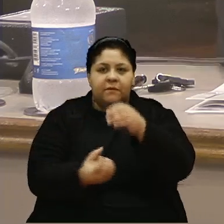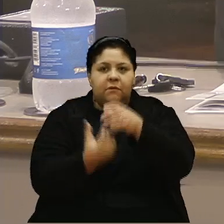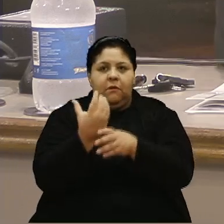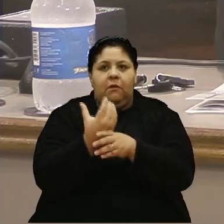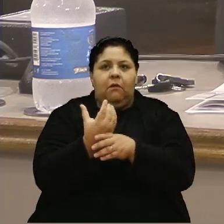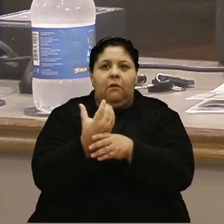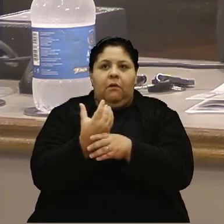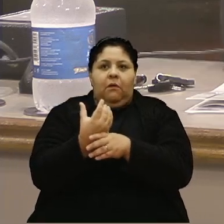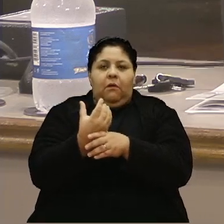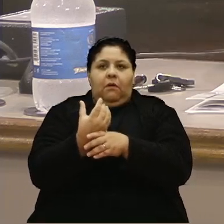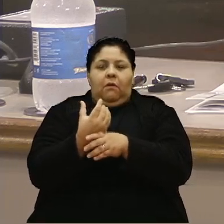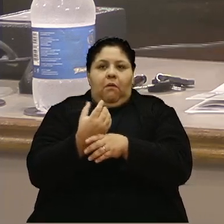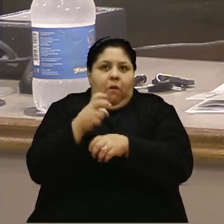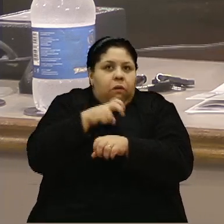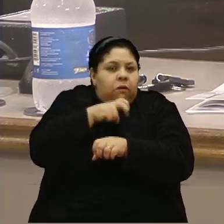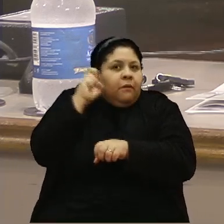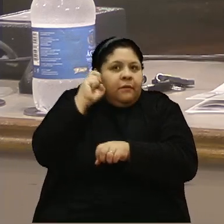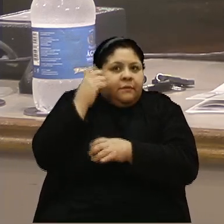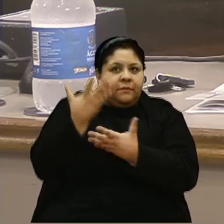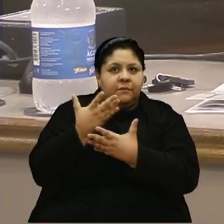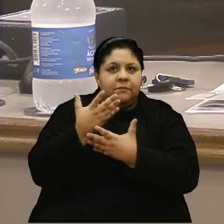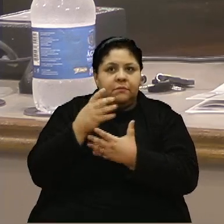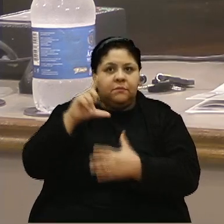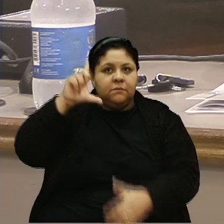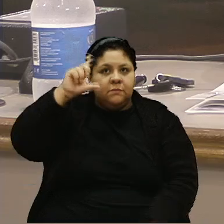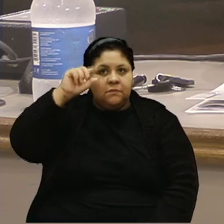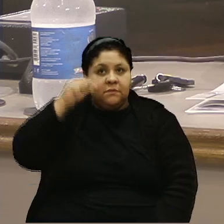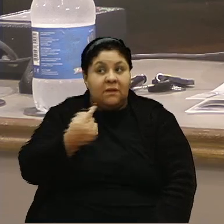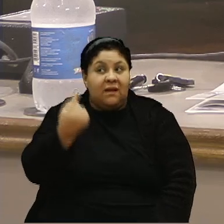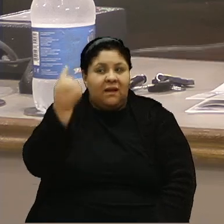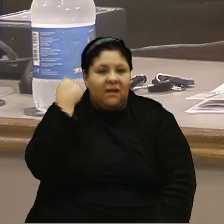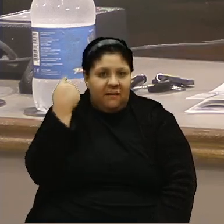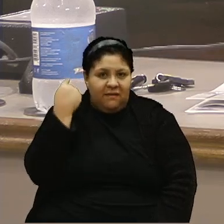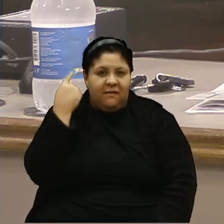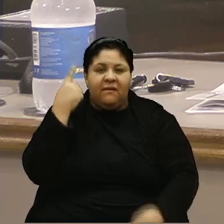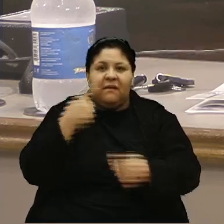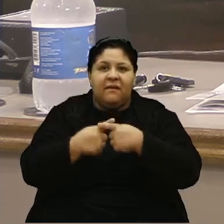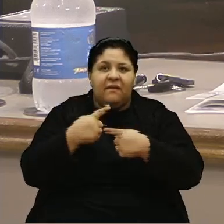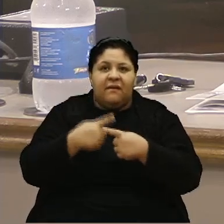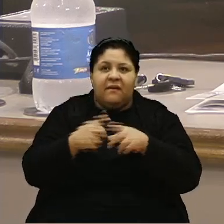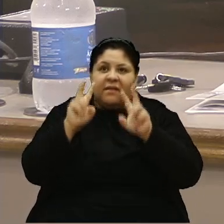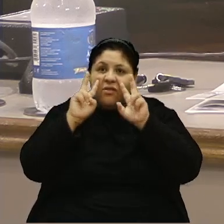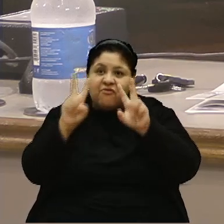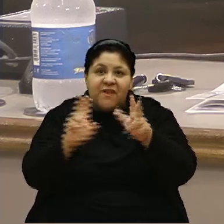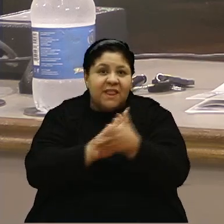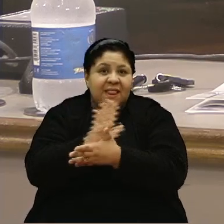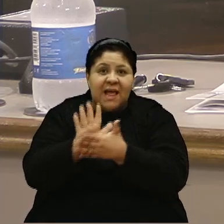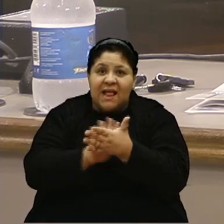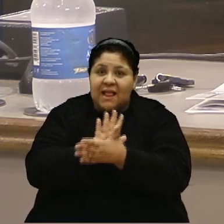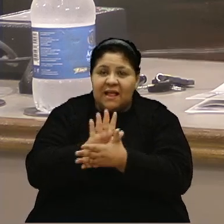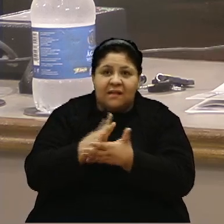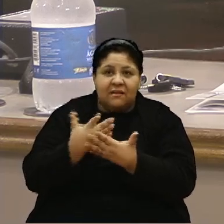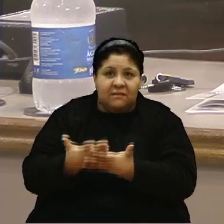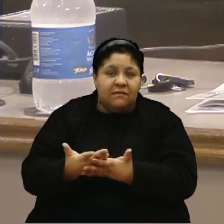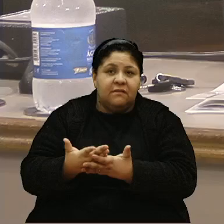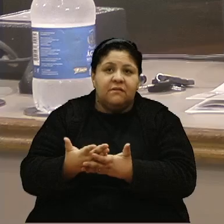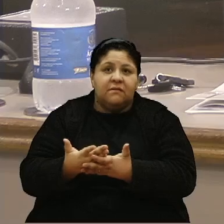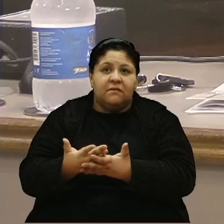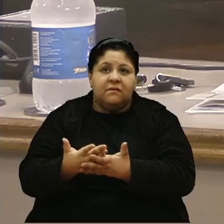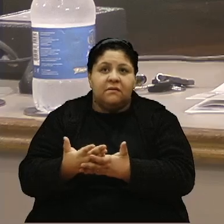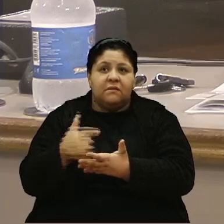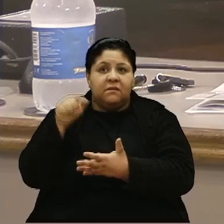justamente para constranger o candidato Schalco naquele momento, porque a gente não vê mais nada falar sobre isso, e